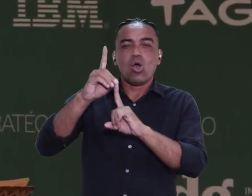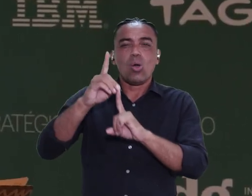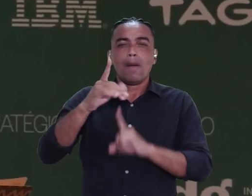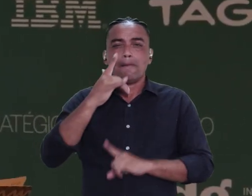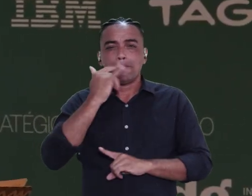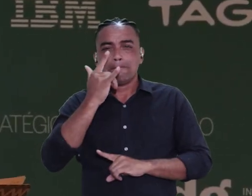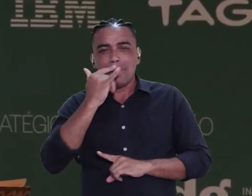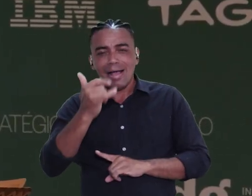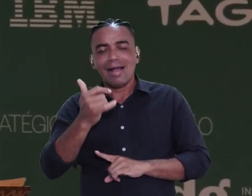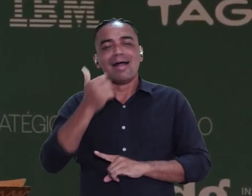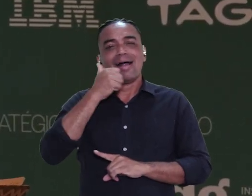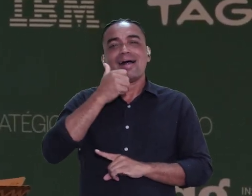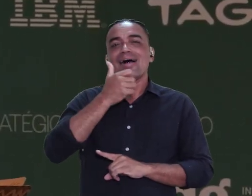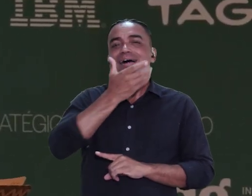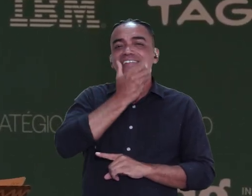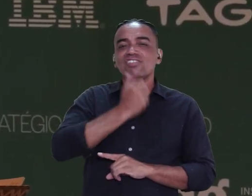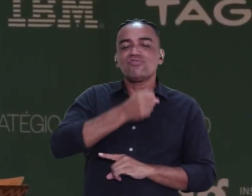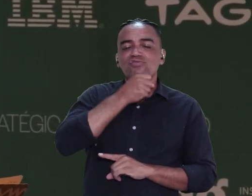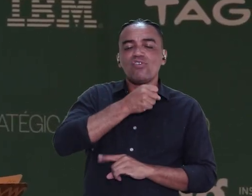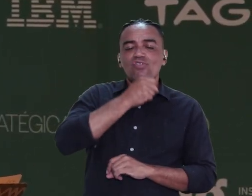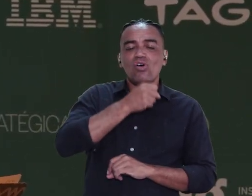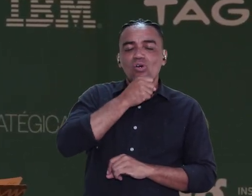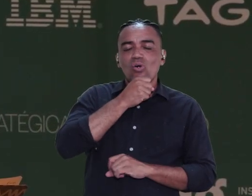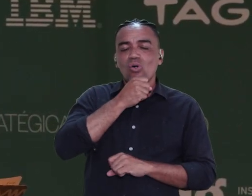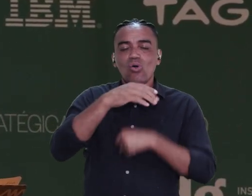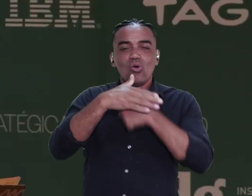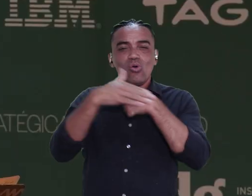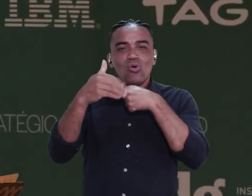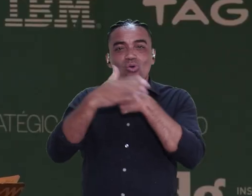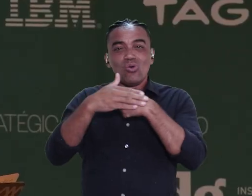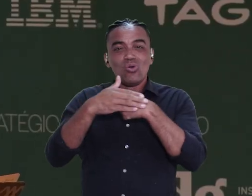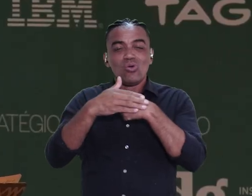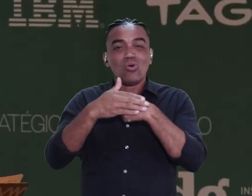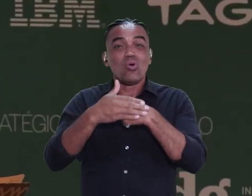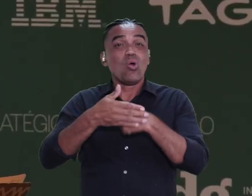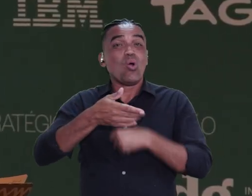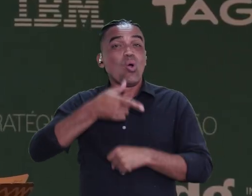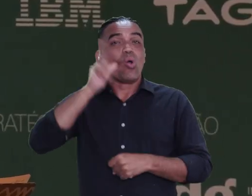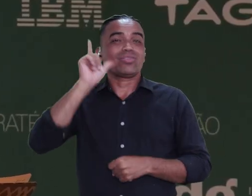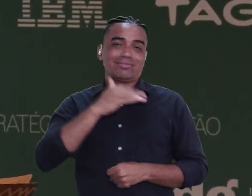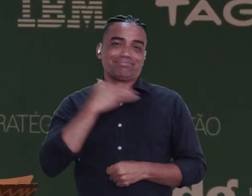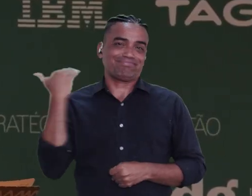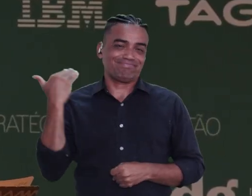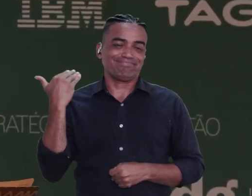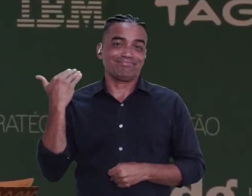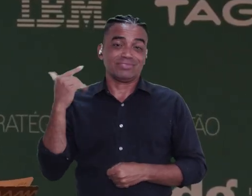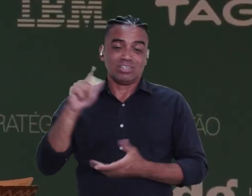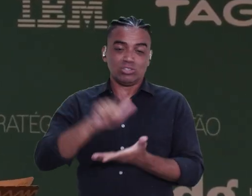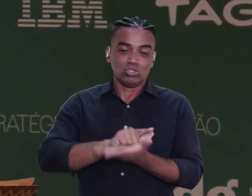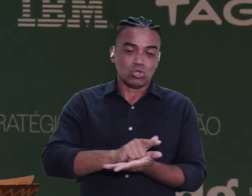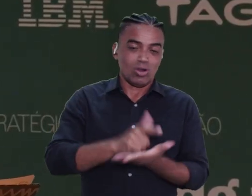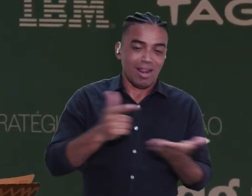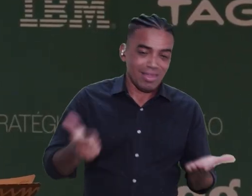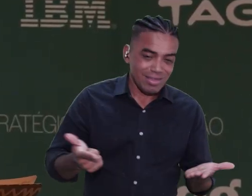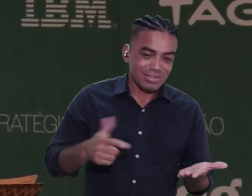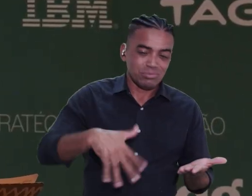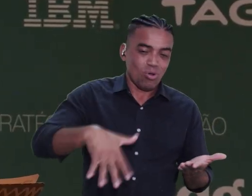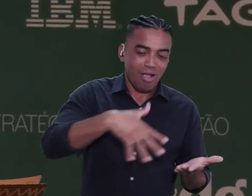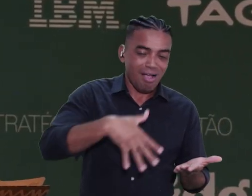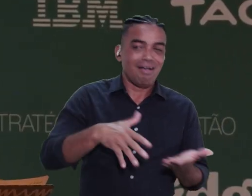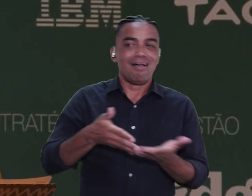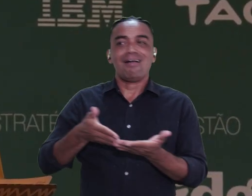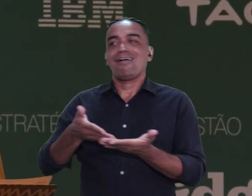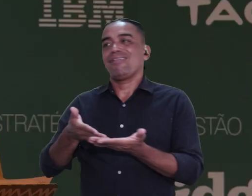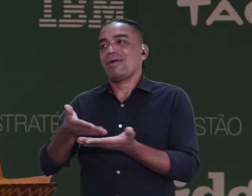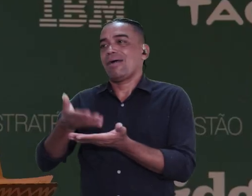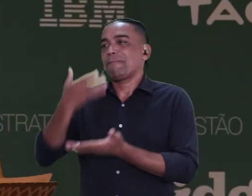pai e avô, amoroso, que nós perdemos ontem. O jornalismo, a música, o samba,